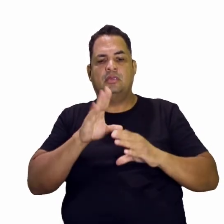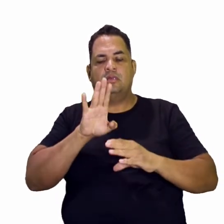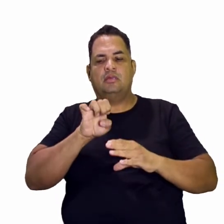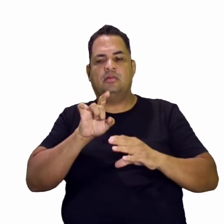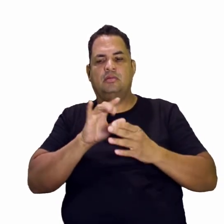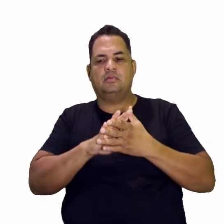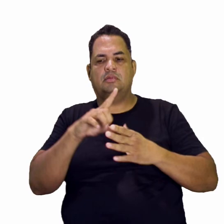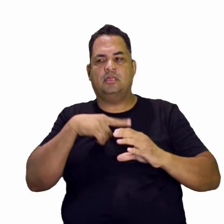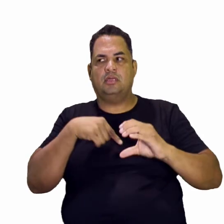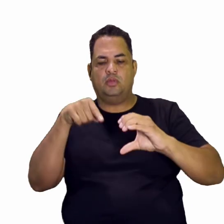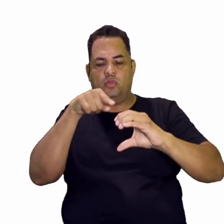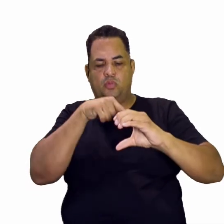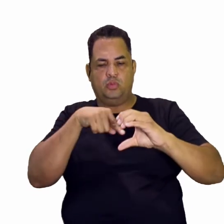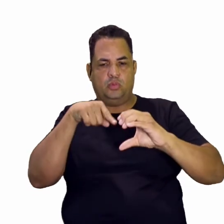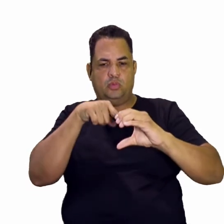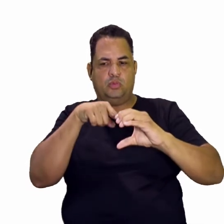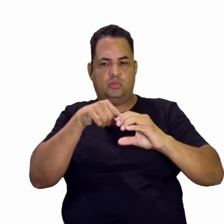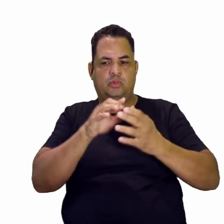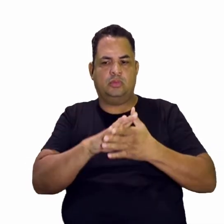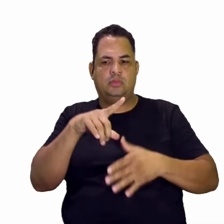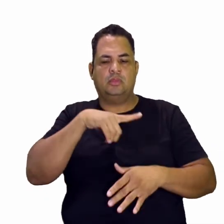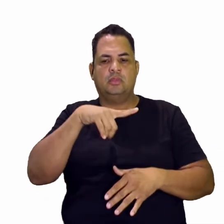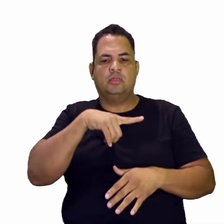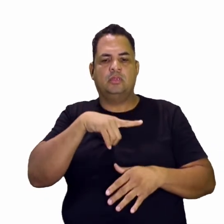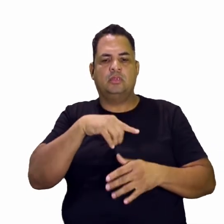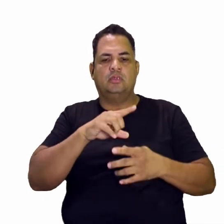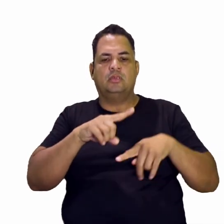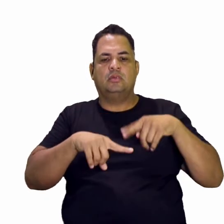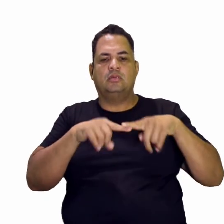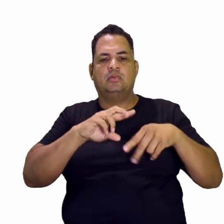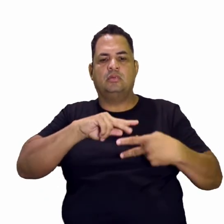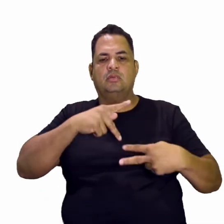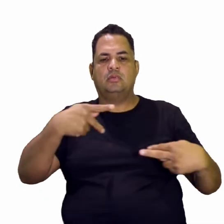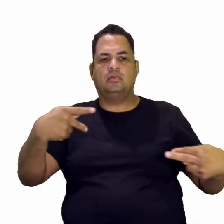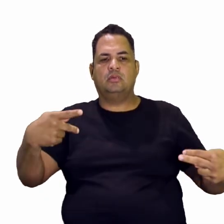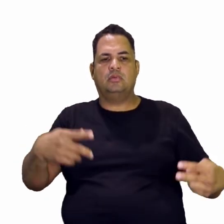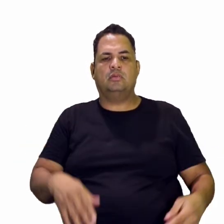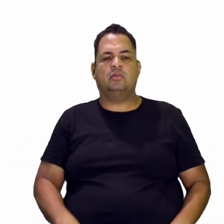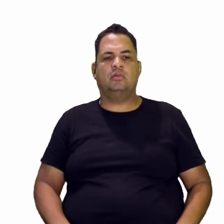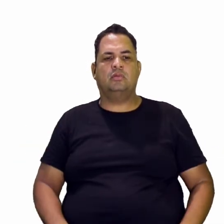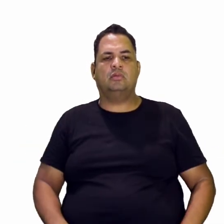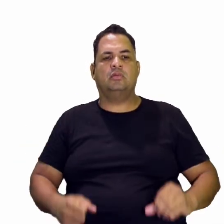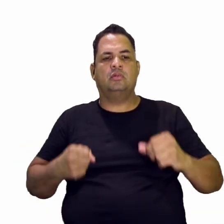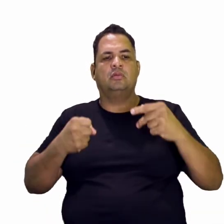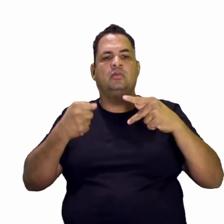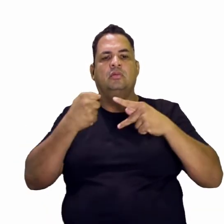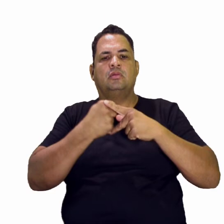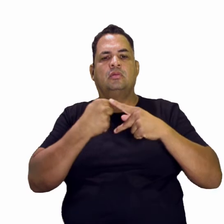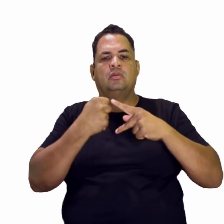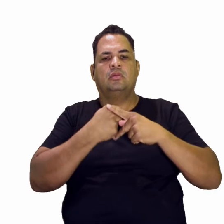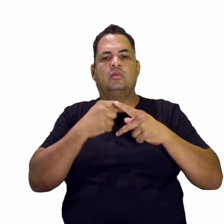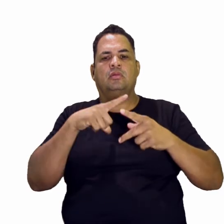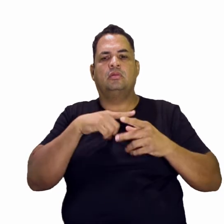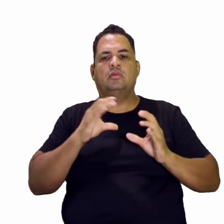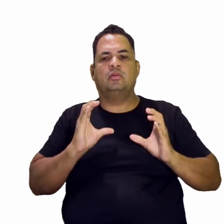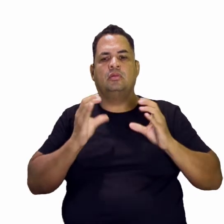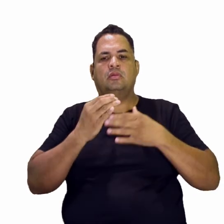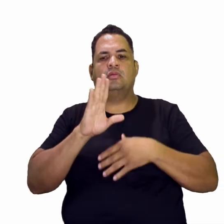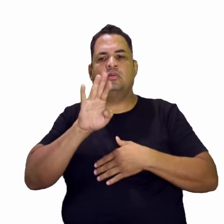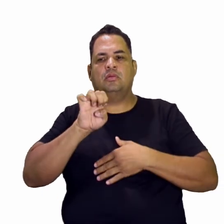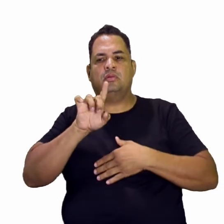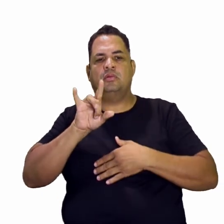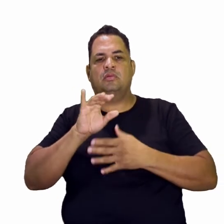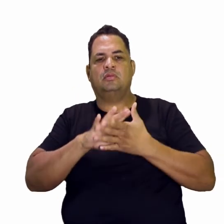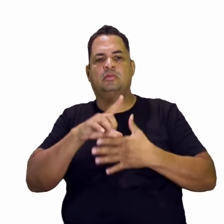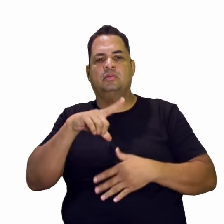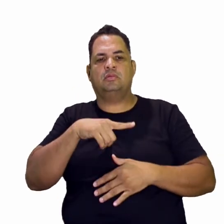tenho a presença do núcleo, e nesse núcleo, o material genético. Os protozoários constituem um grupo de eucariontes